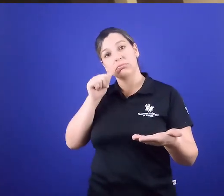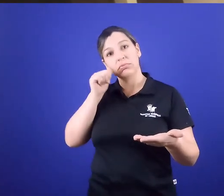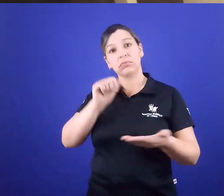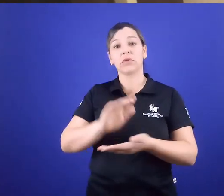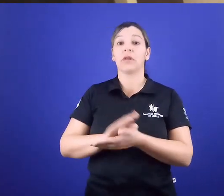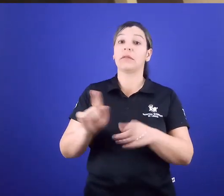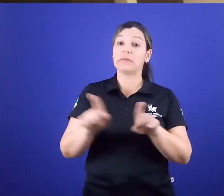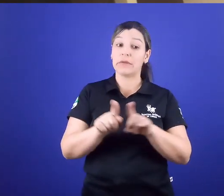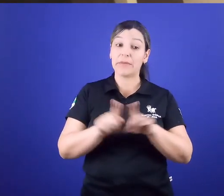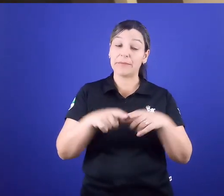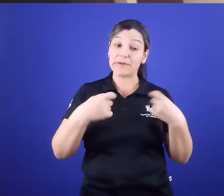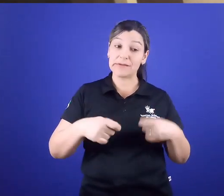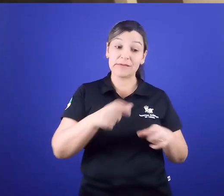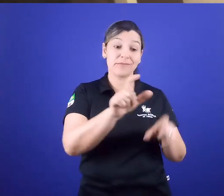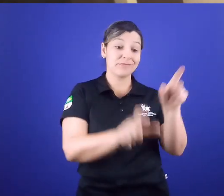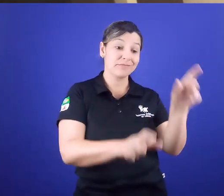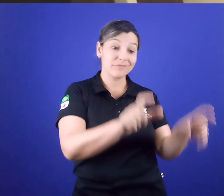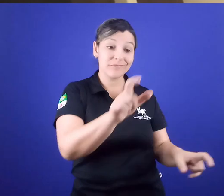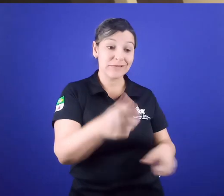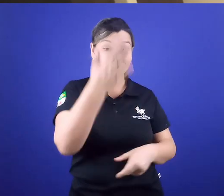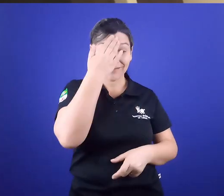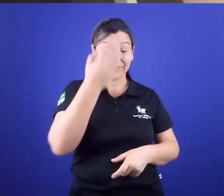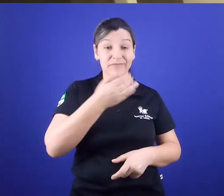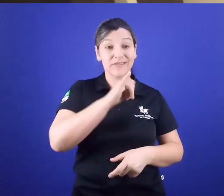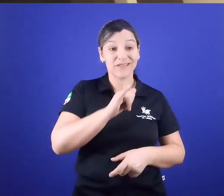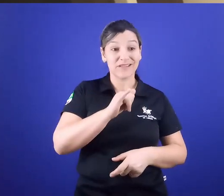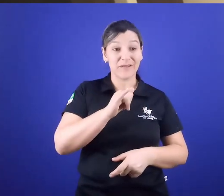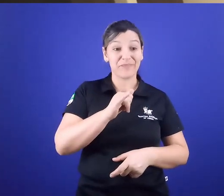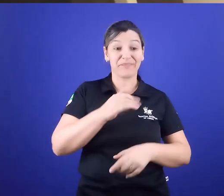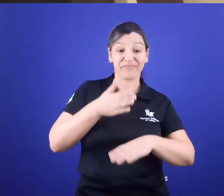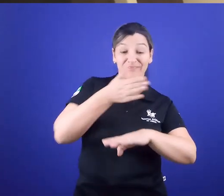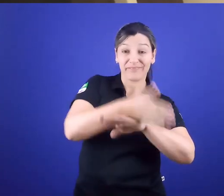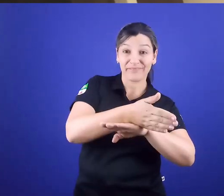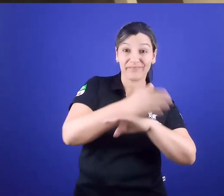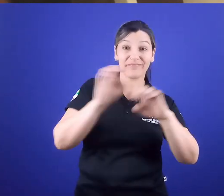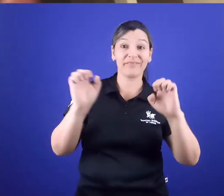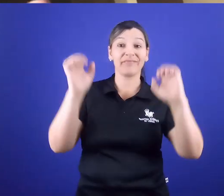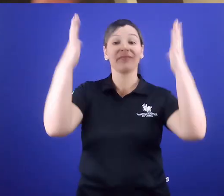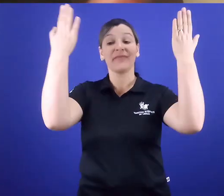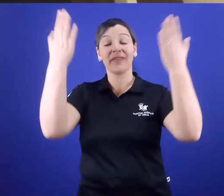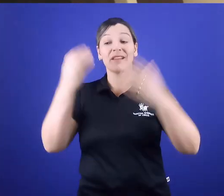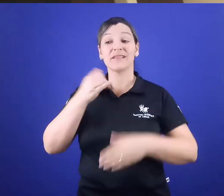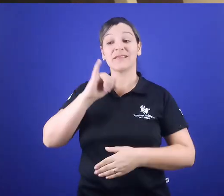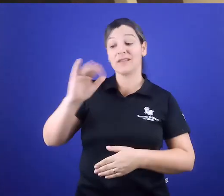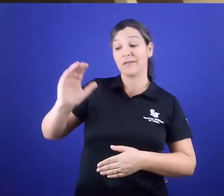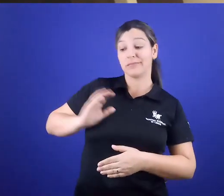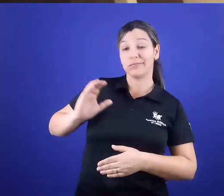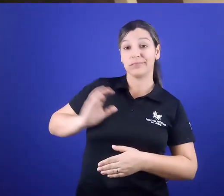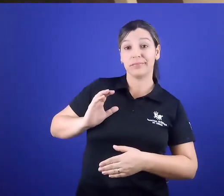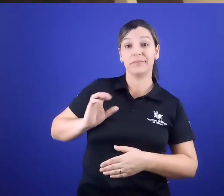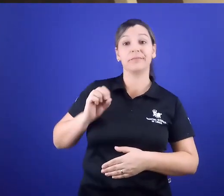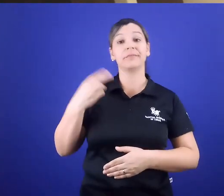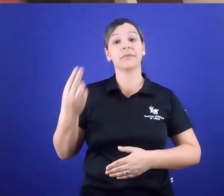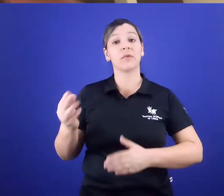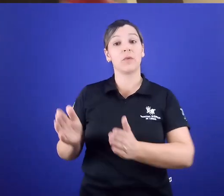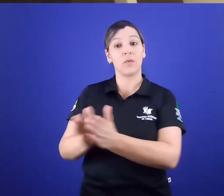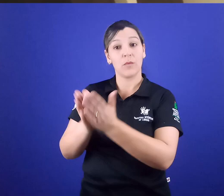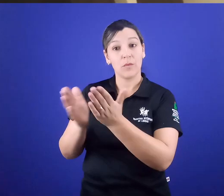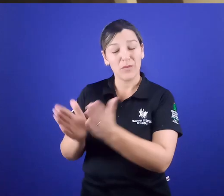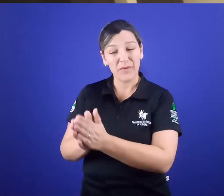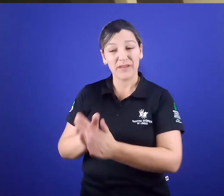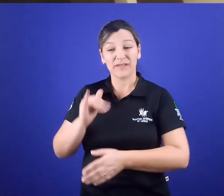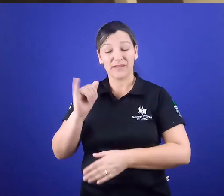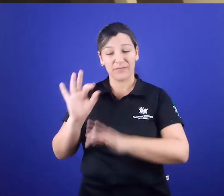Poder aquisitivo também é uma questão que vai influenciar. Se eu vou fazer um cardápio, elaborar um cardápio para pessoas